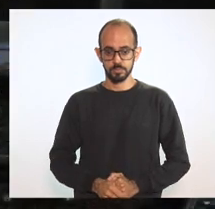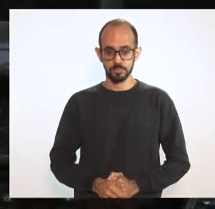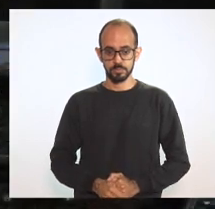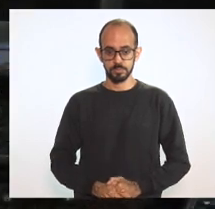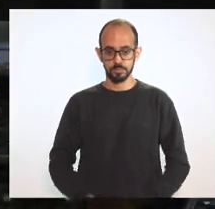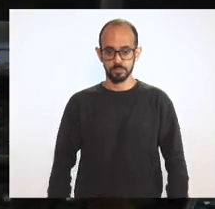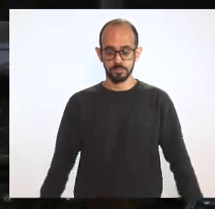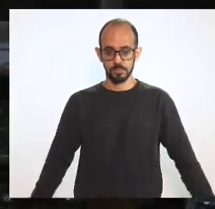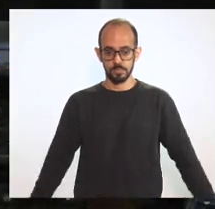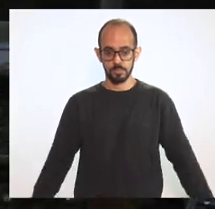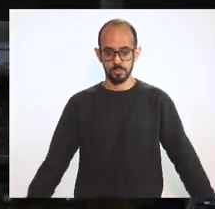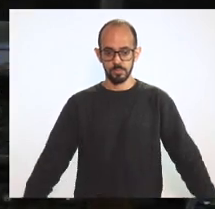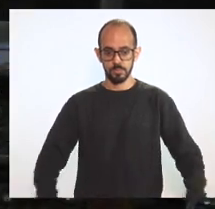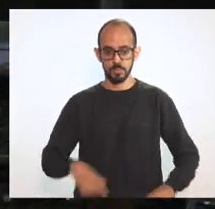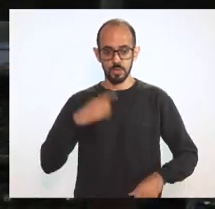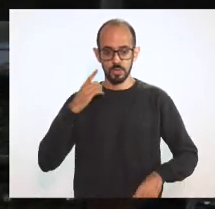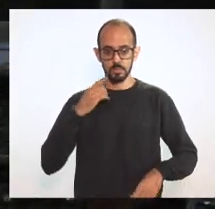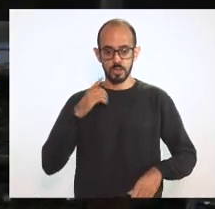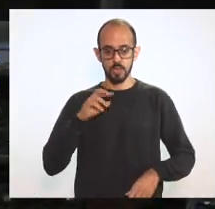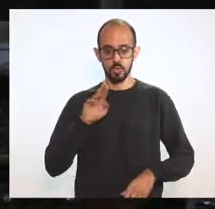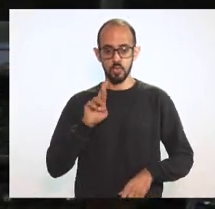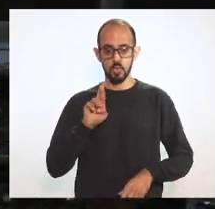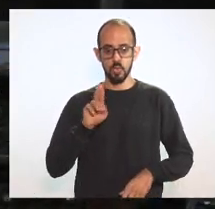Deputado Rubens Bontempo.